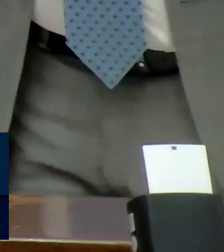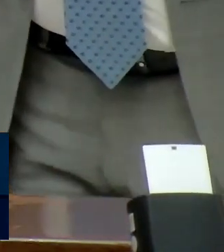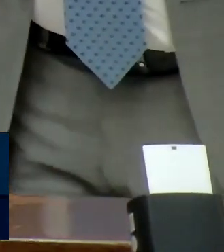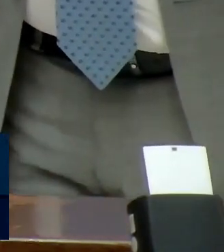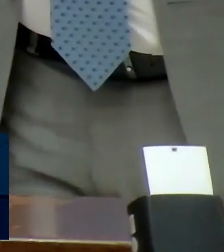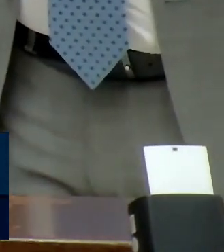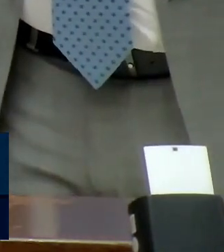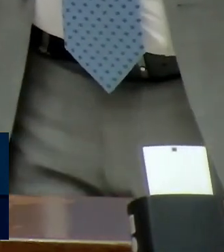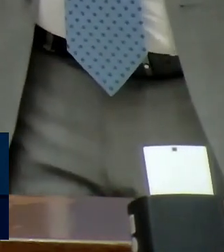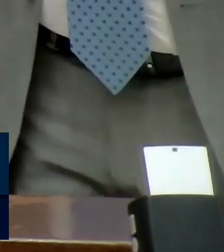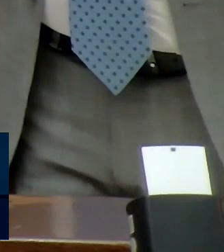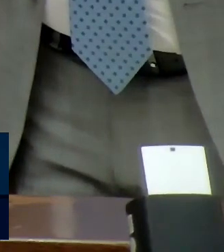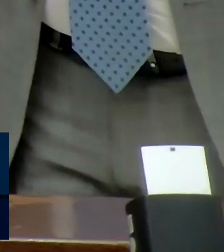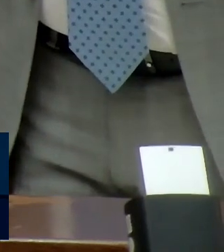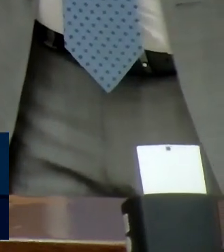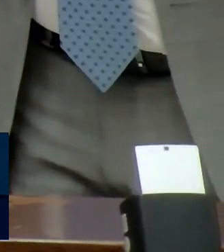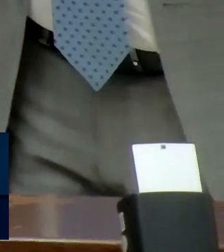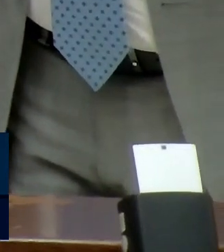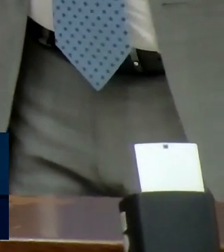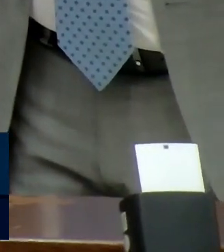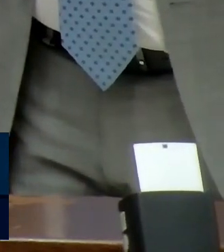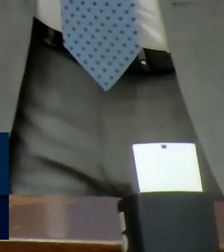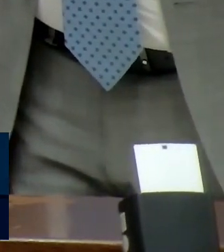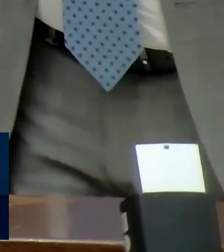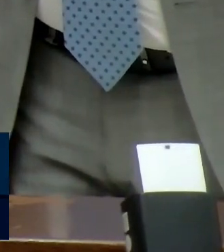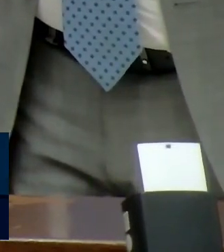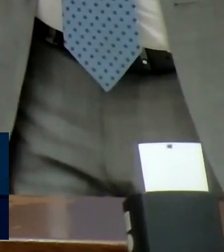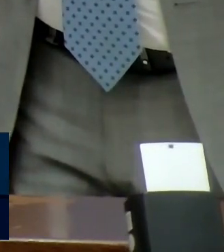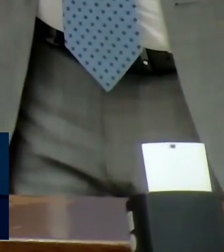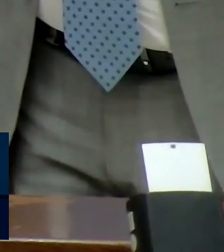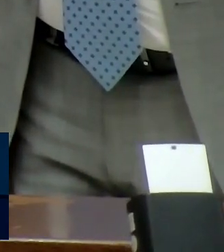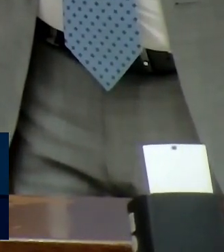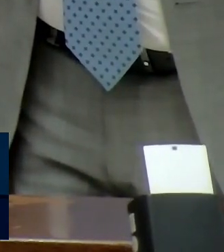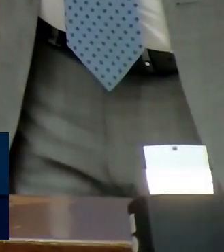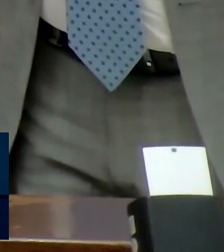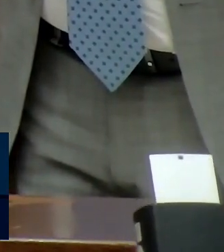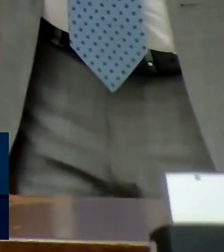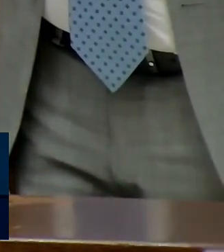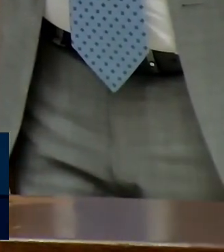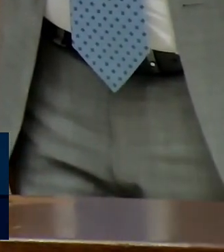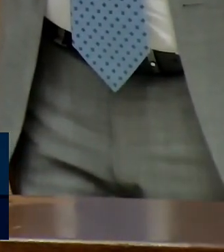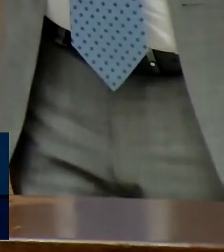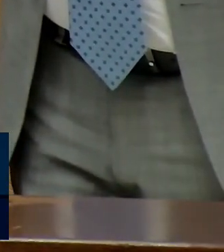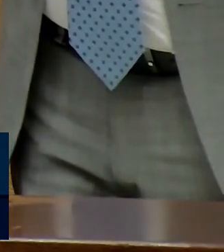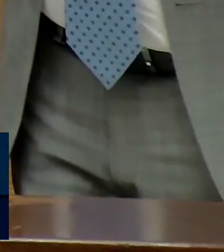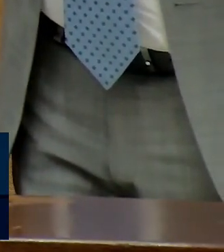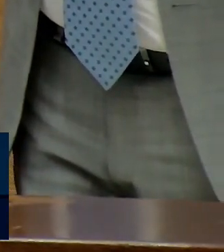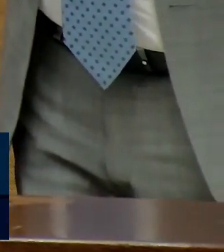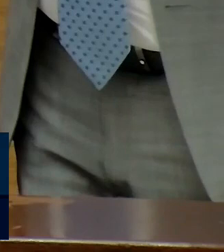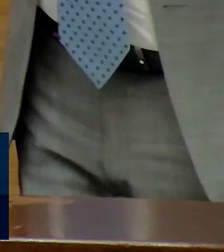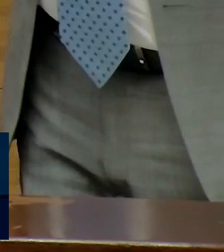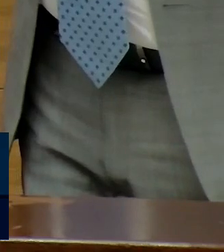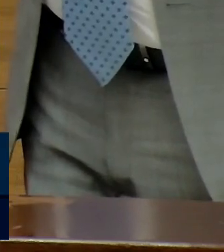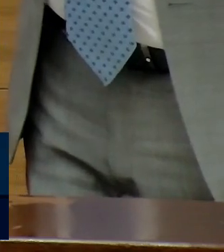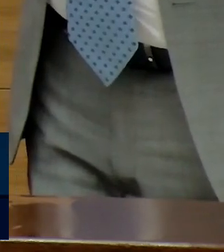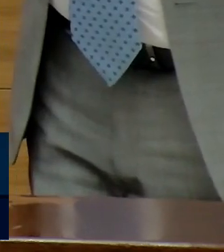Sobre a proteção de Deus, declaro aberta a presente sessão. Solicito a leitura do expediente pelo deputado Garibaldo Mendonça.